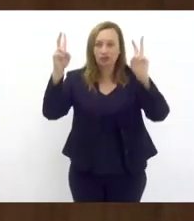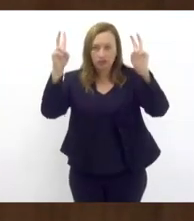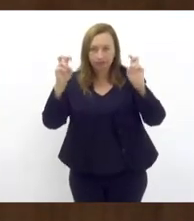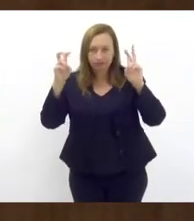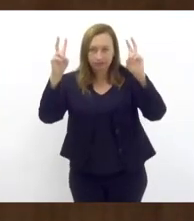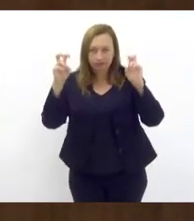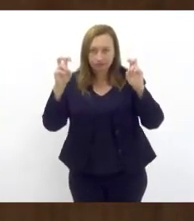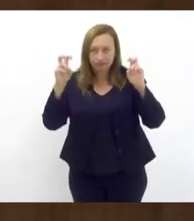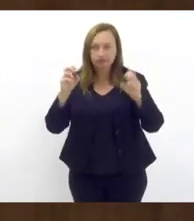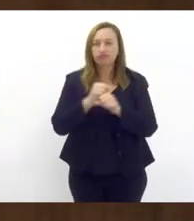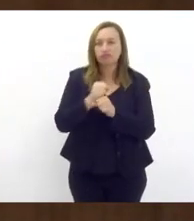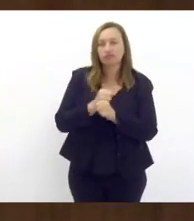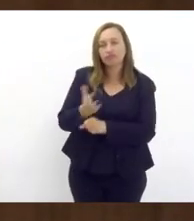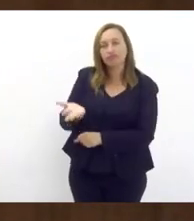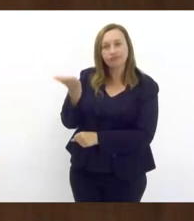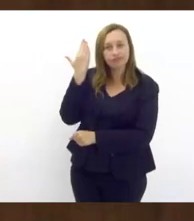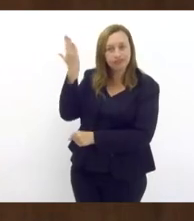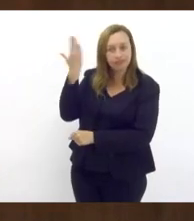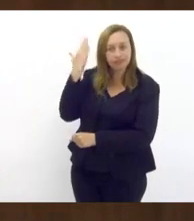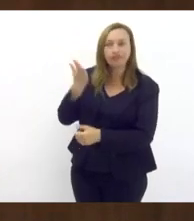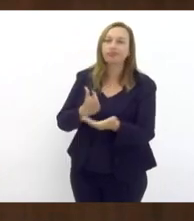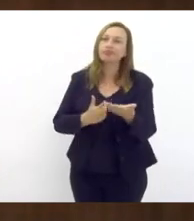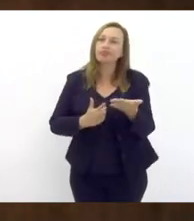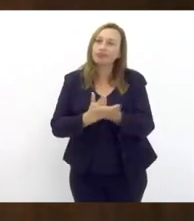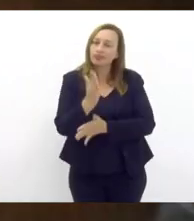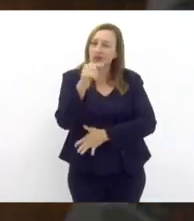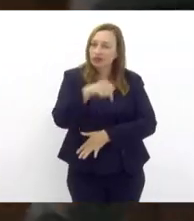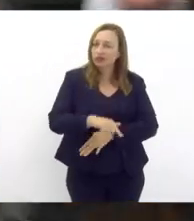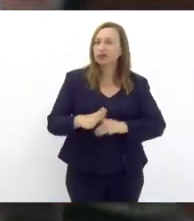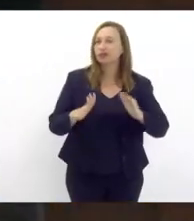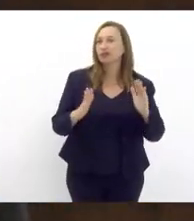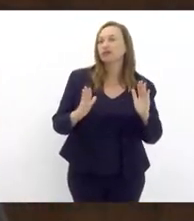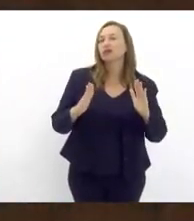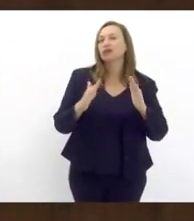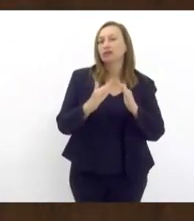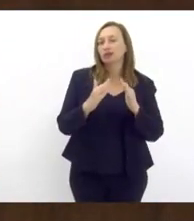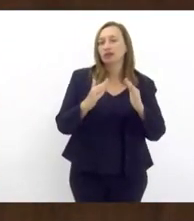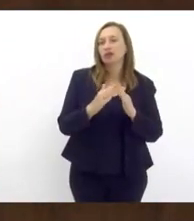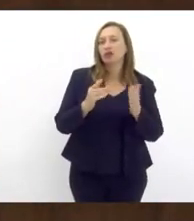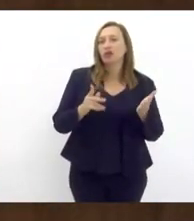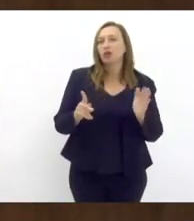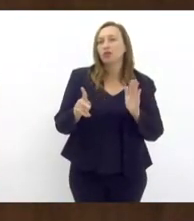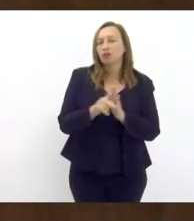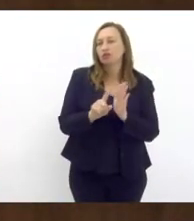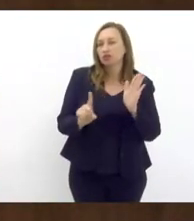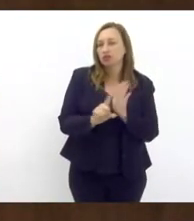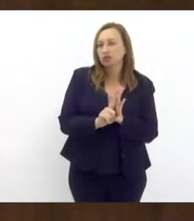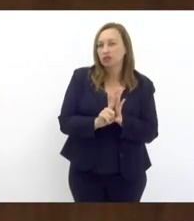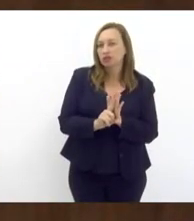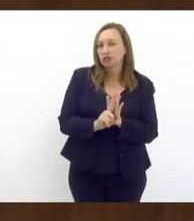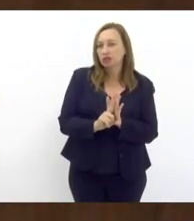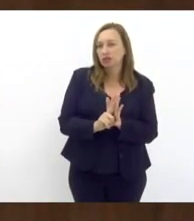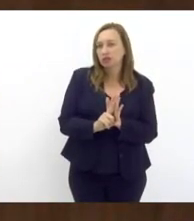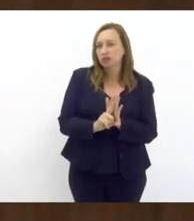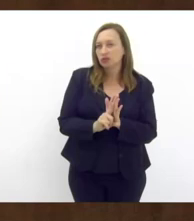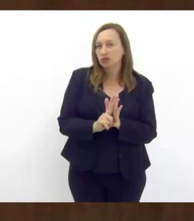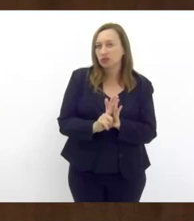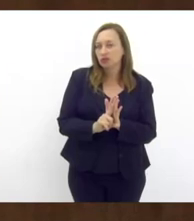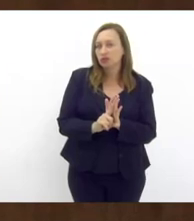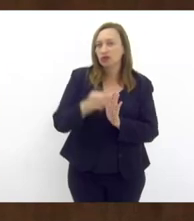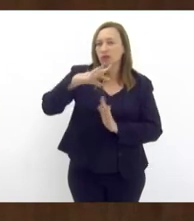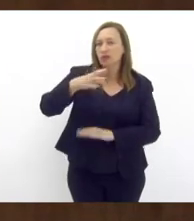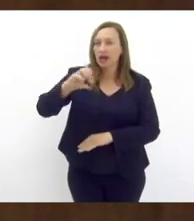tema. Ano passado, nós aprovamos aqui nessa casa o projeto de lei estabelecendo o Março